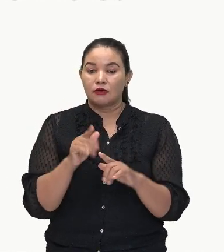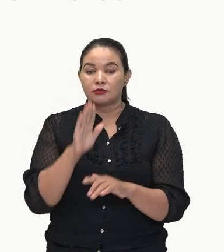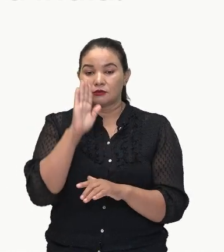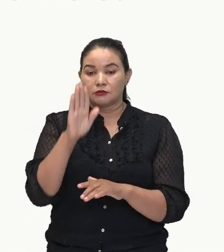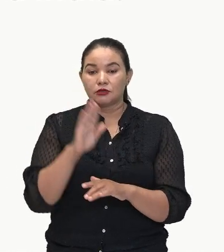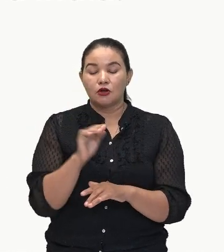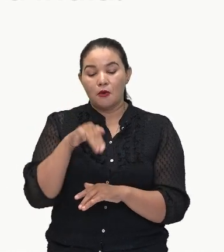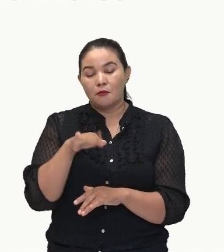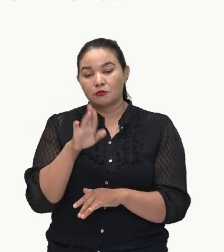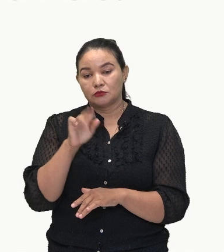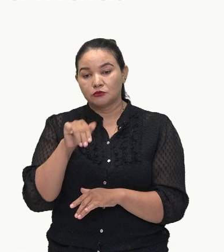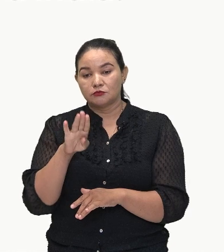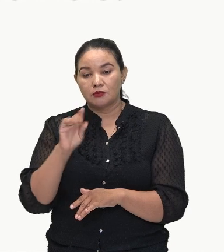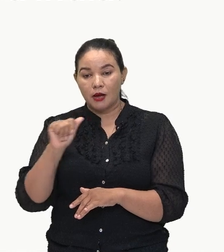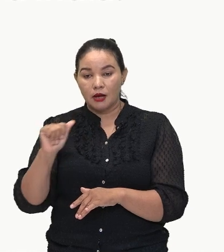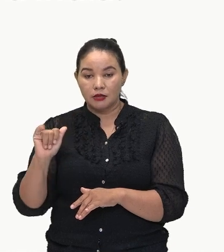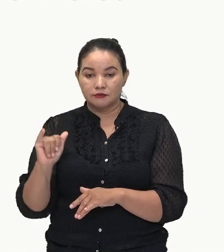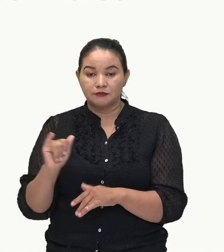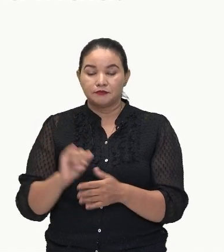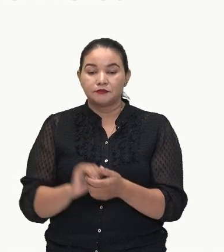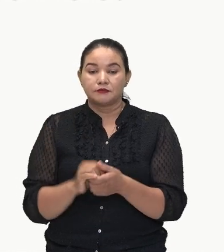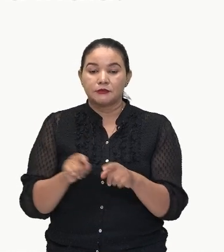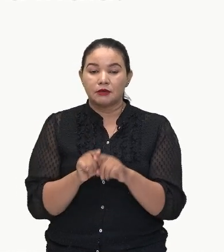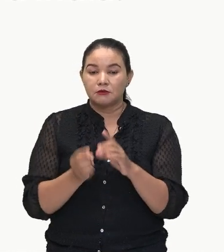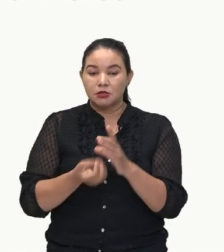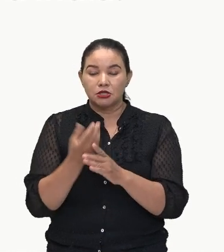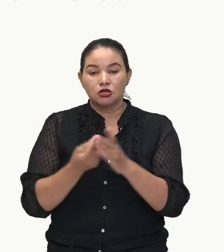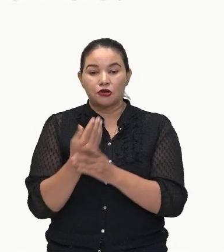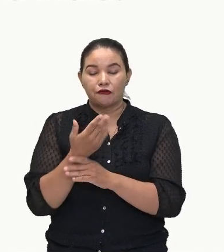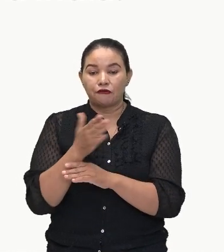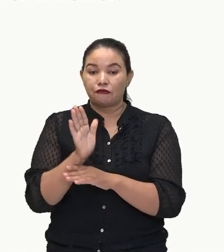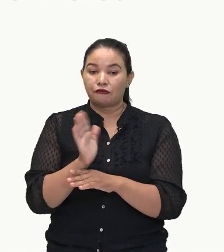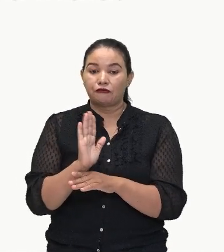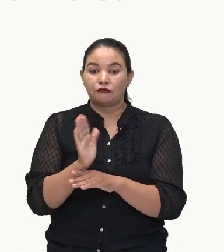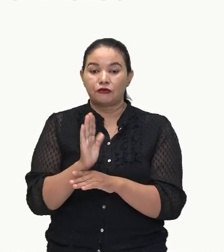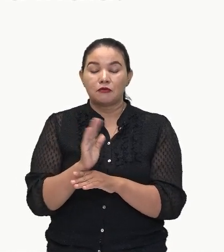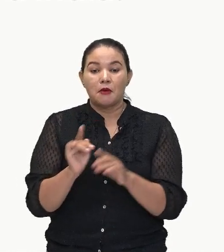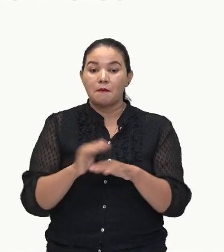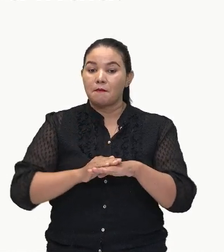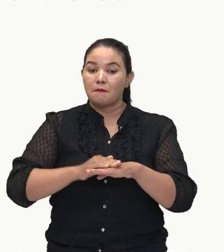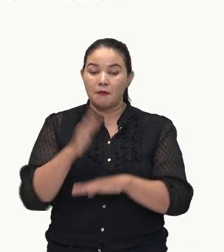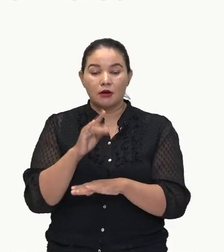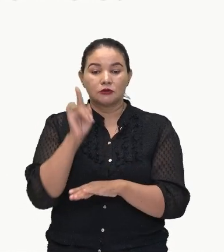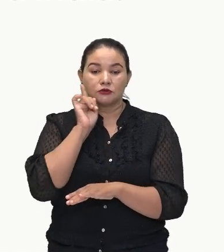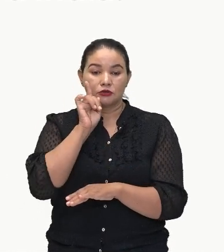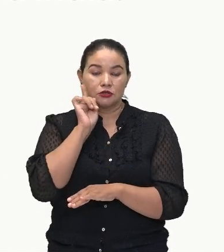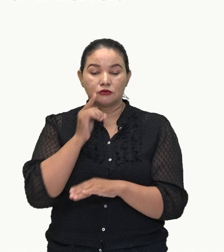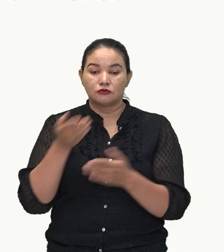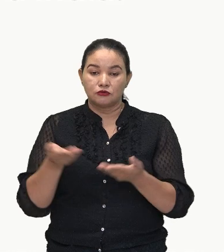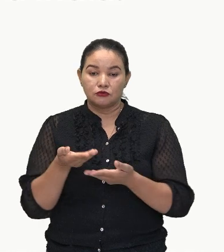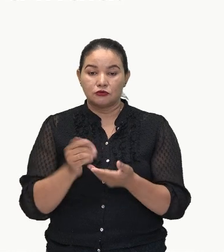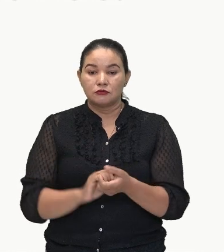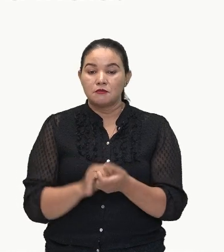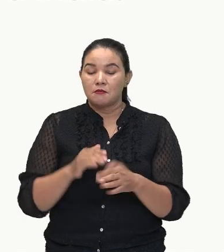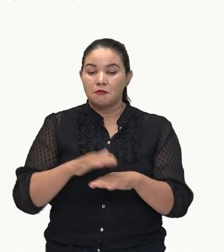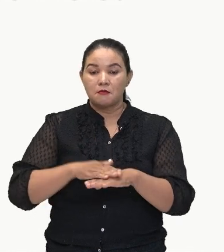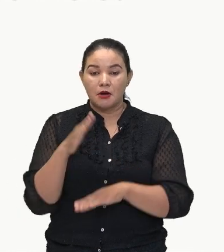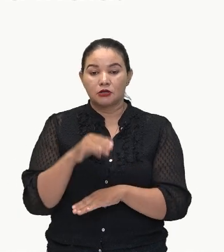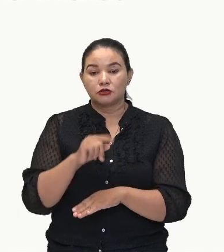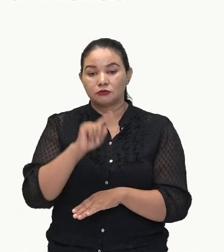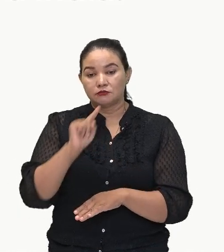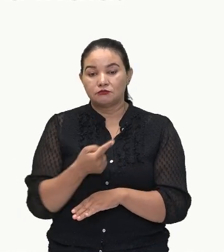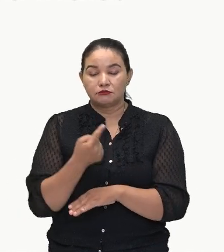em Mumbai. Ela produz mais filmes do que os Estados Unidos hoje, mais de 1.000 filmes por